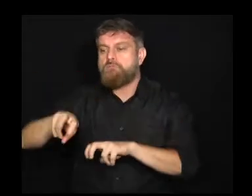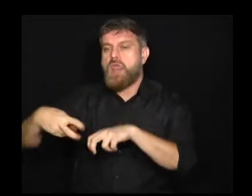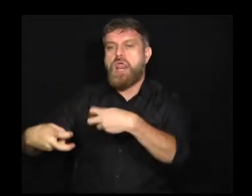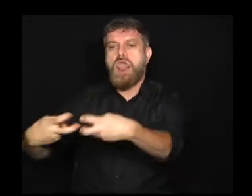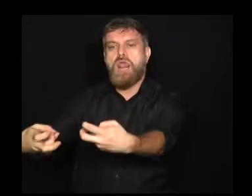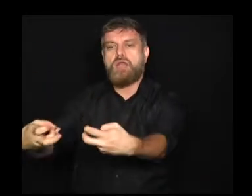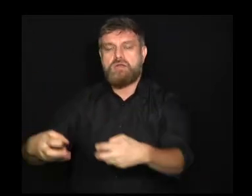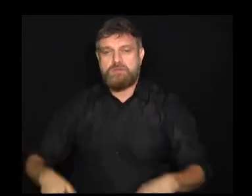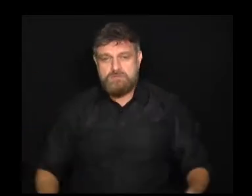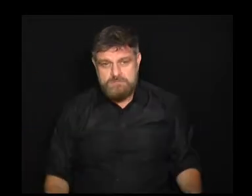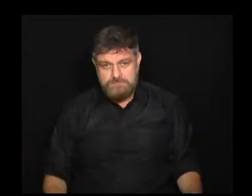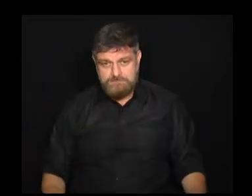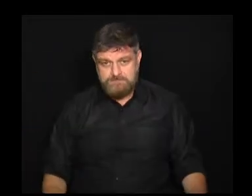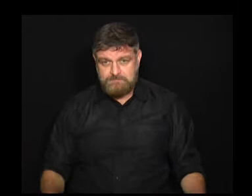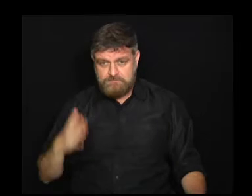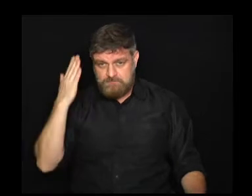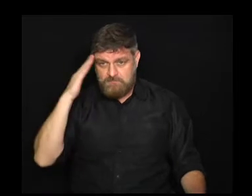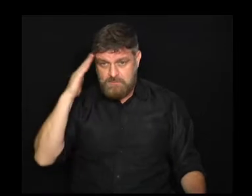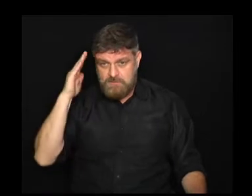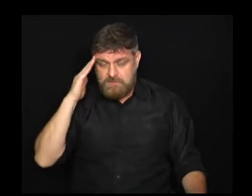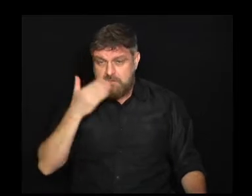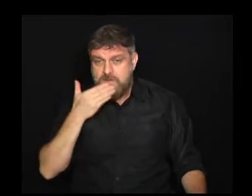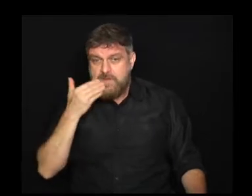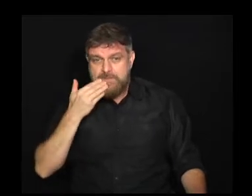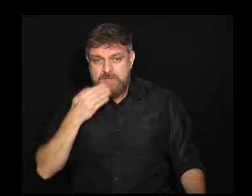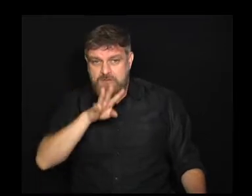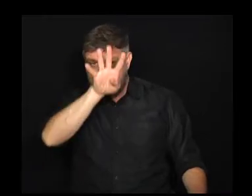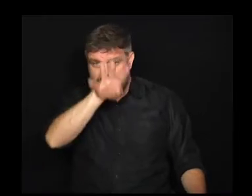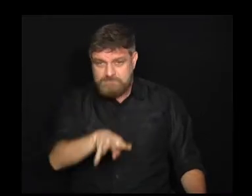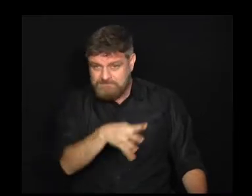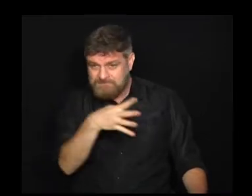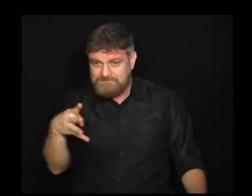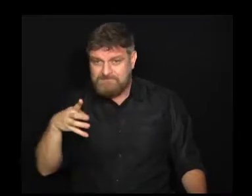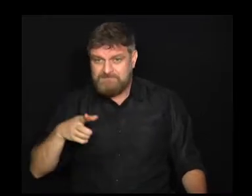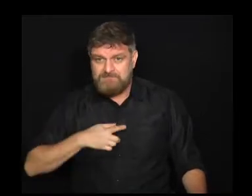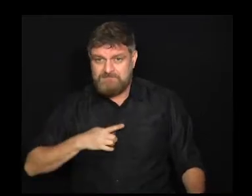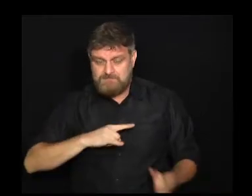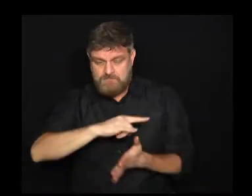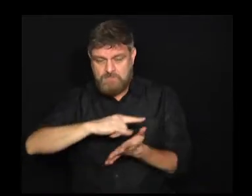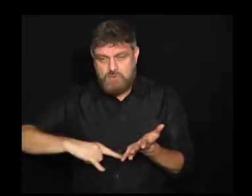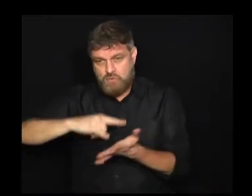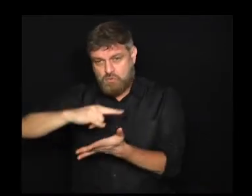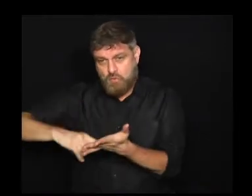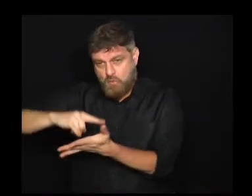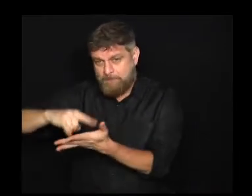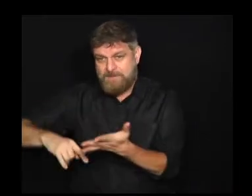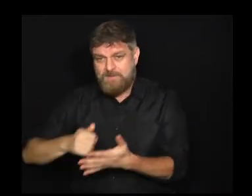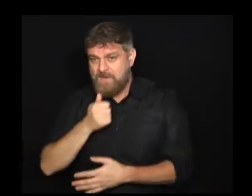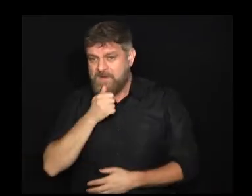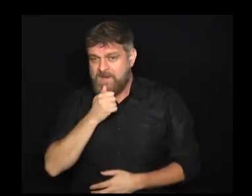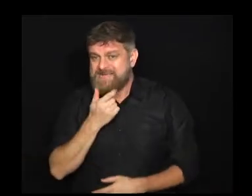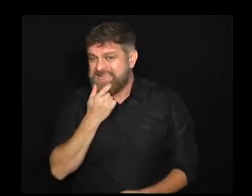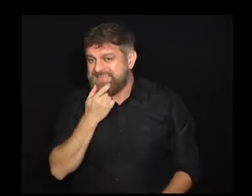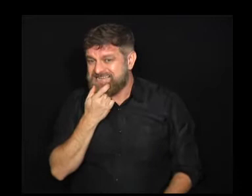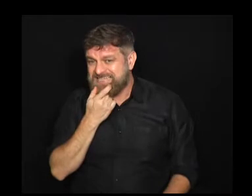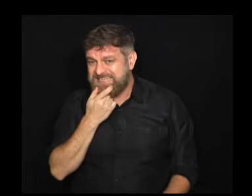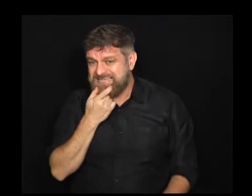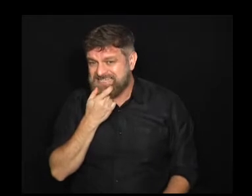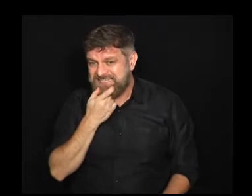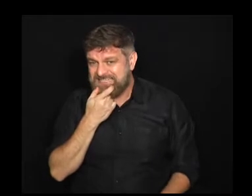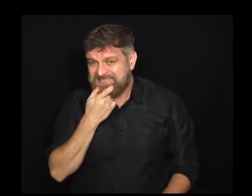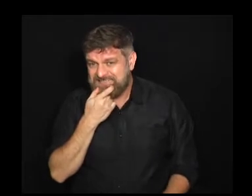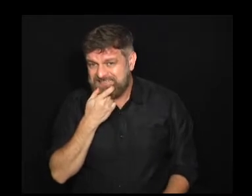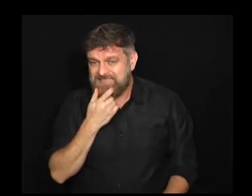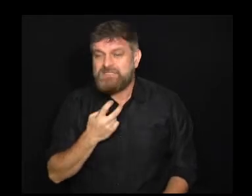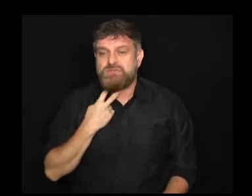só como para a gente entender um pouco o cronograma, vocês me desculpem, alguns documentos estão em inglês, porque não